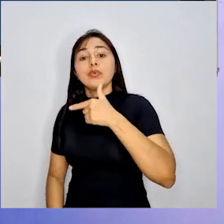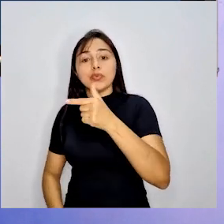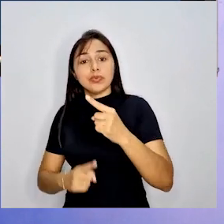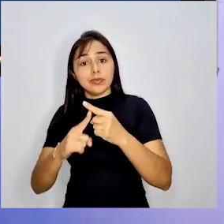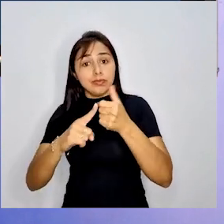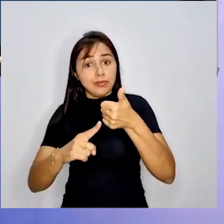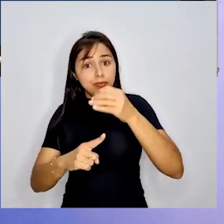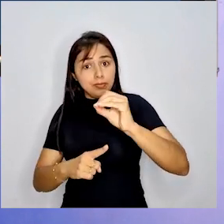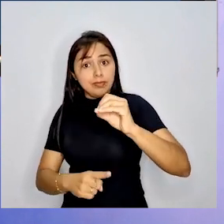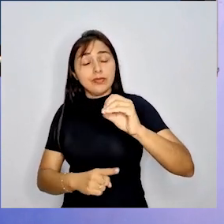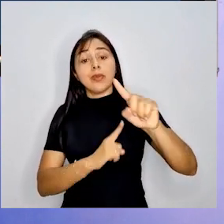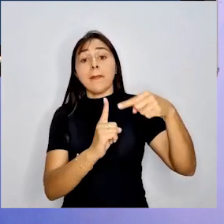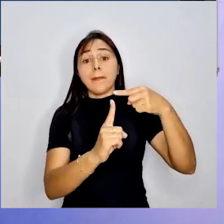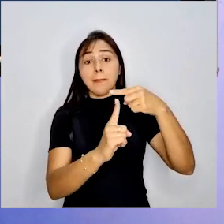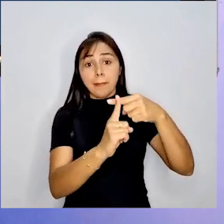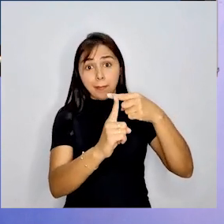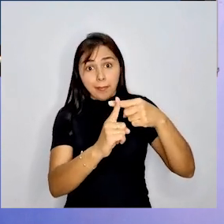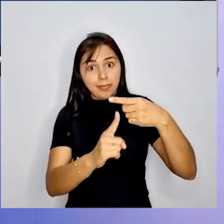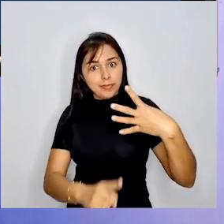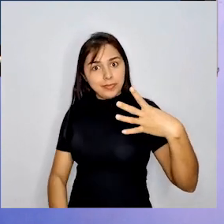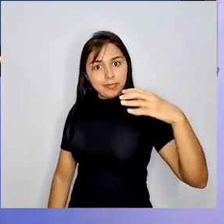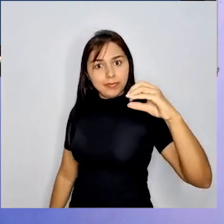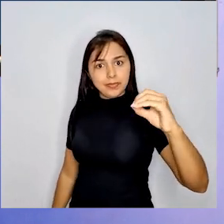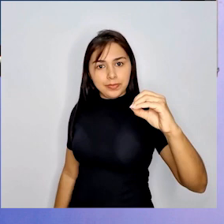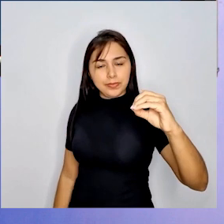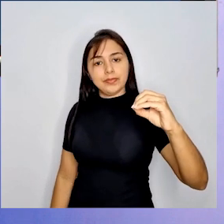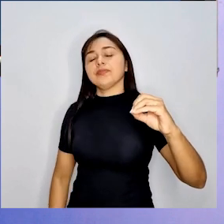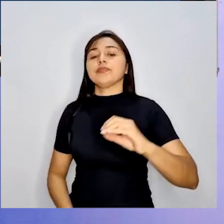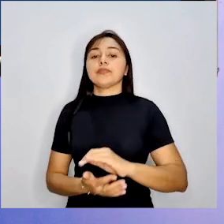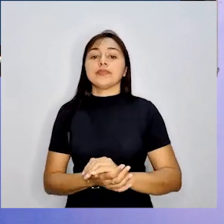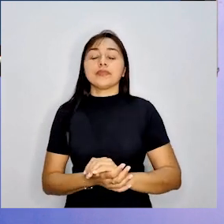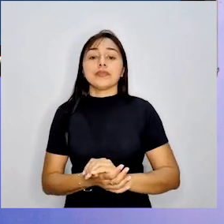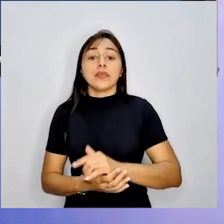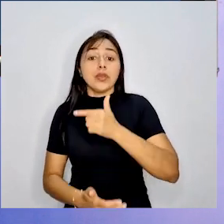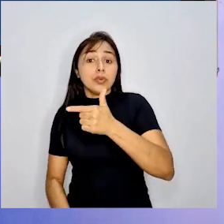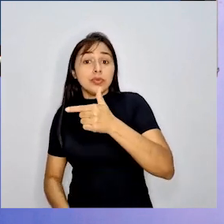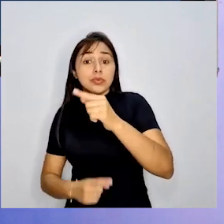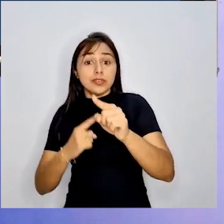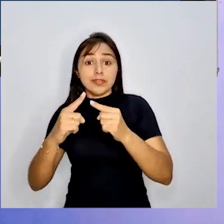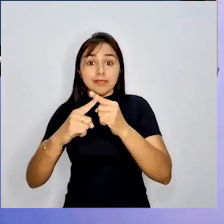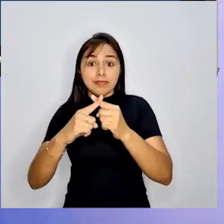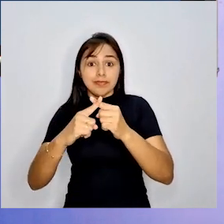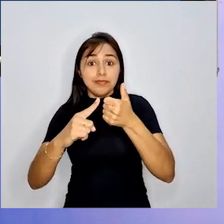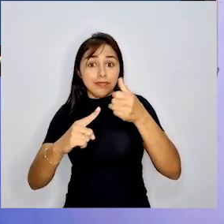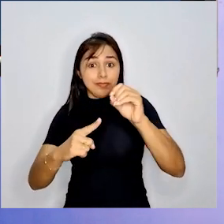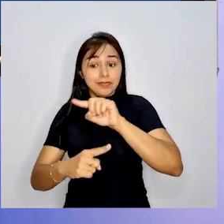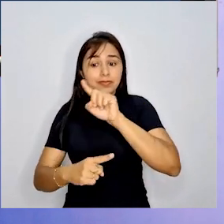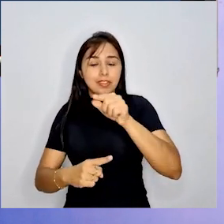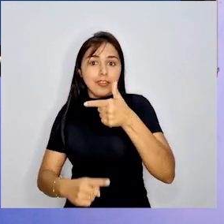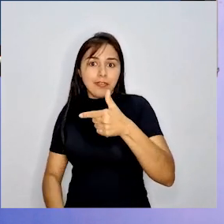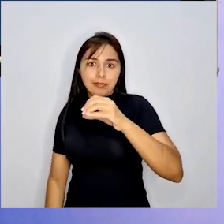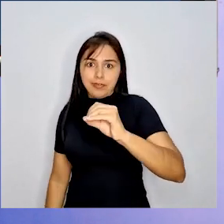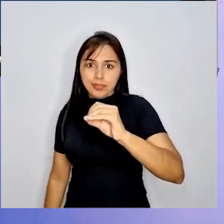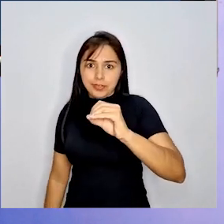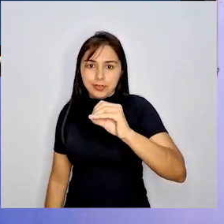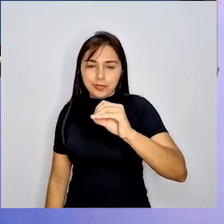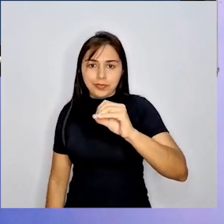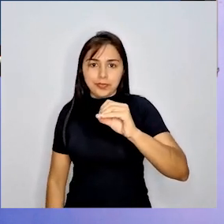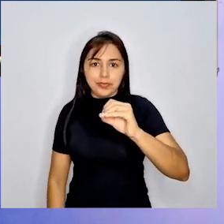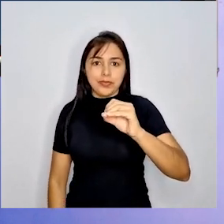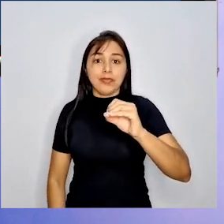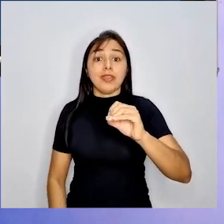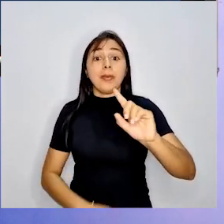mais 40 vai dar o valor de um ângulo. 2 vezes 10 é 20. E 20 mais 40 é igual